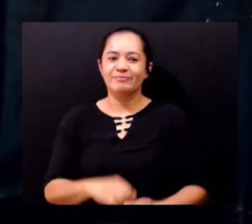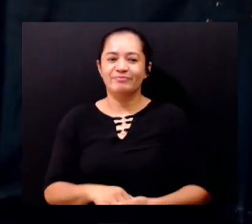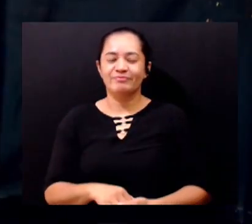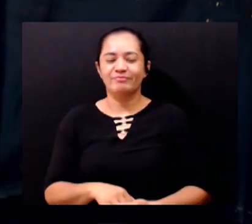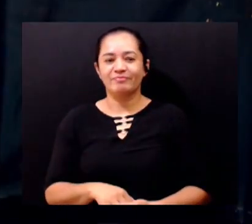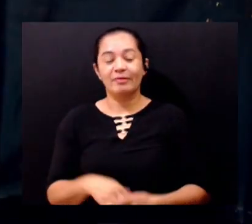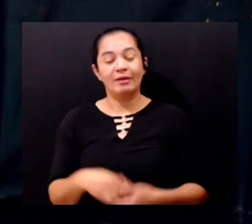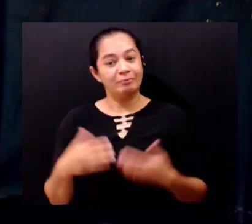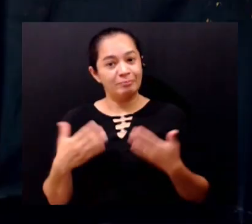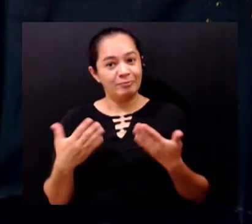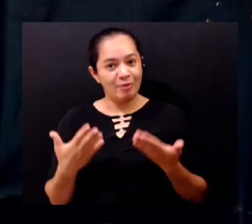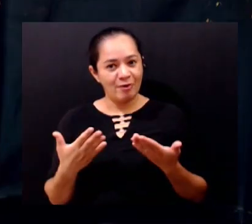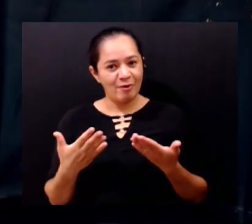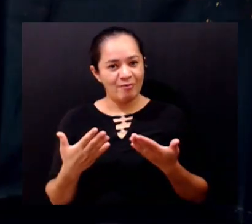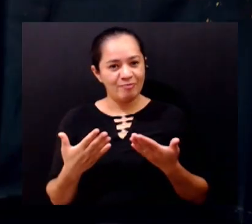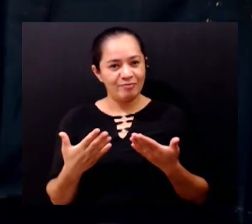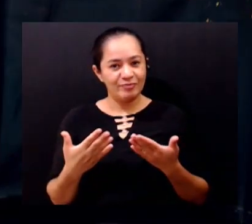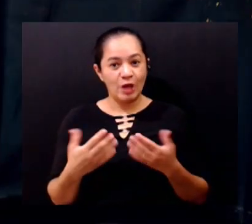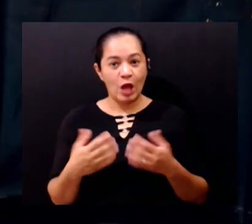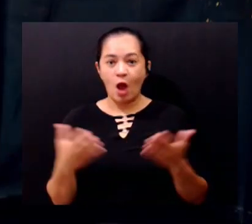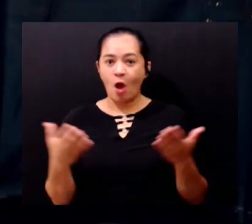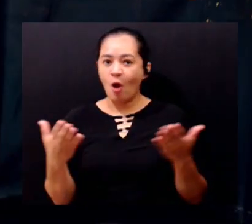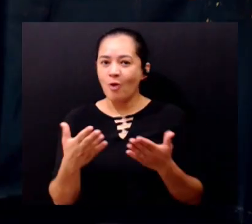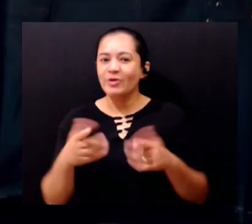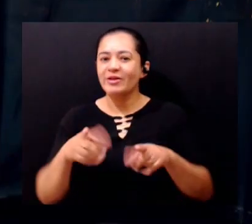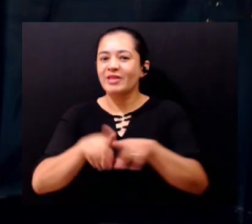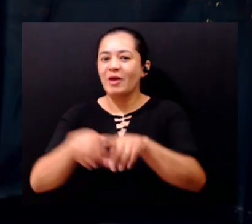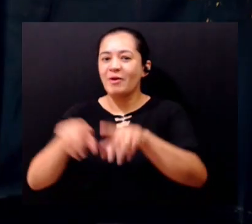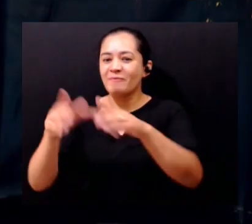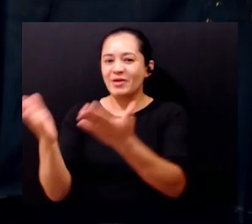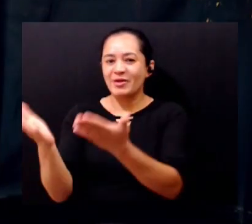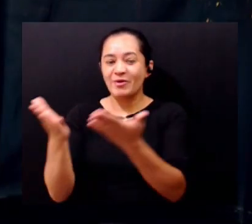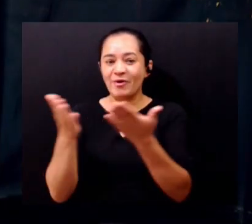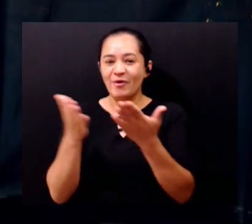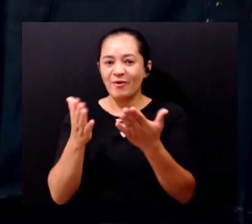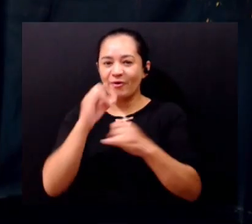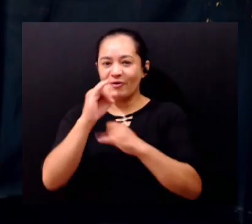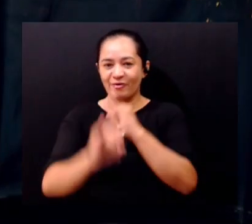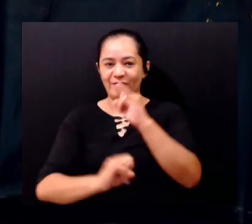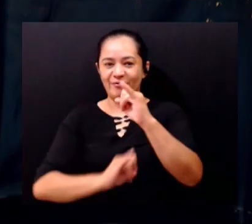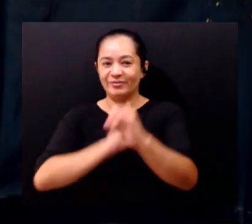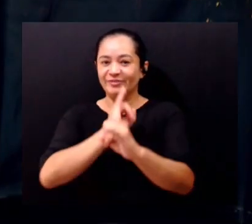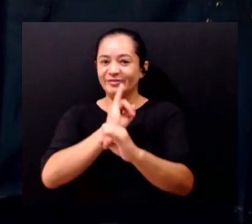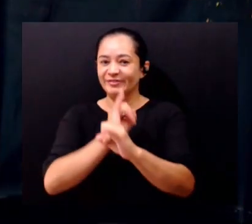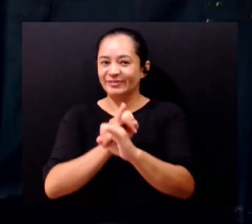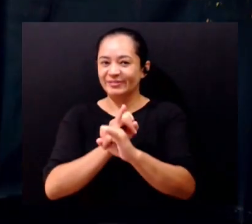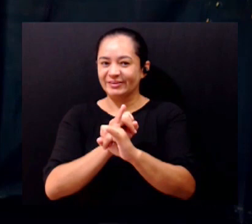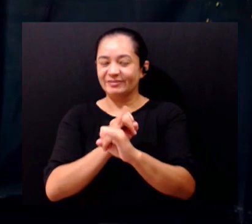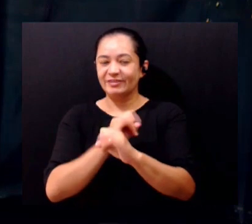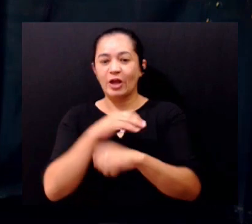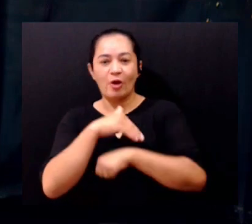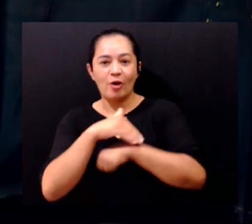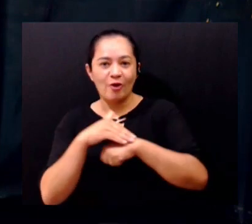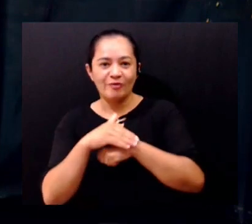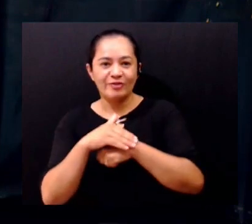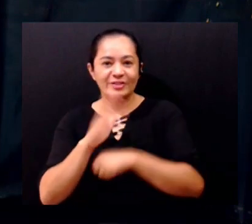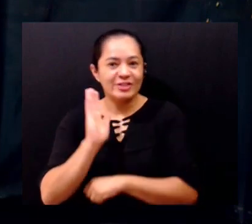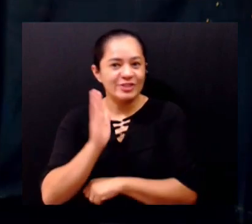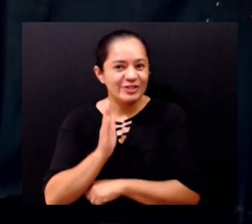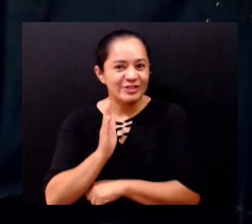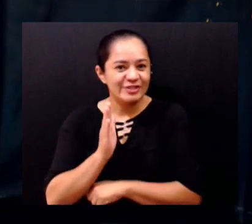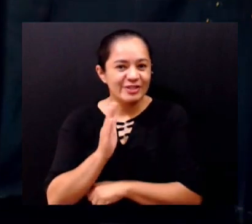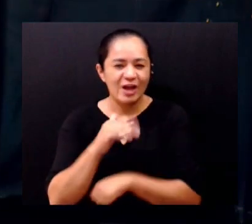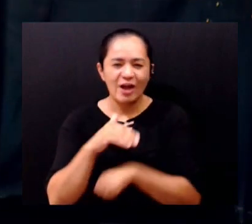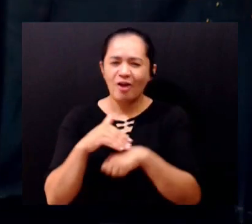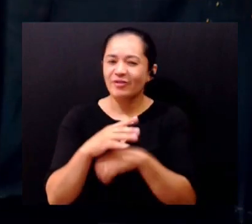pelo Zoom, nós temos mais um convidado, o Bira Dantas, que vai falar com a gente já já, então uma conversa bem legal,